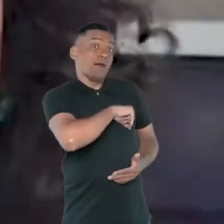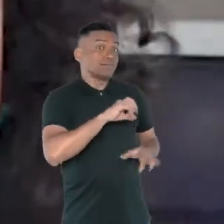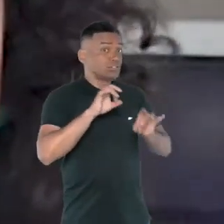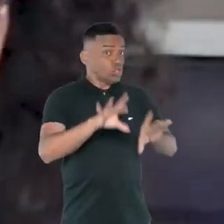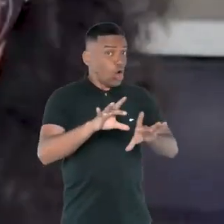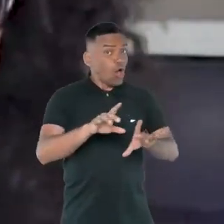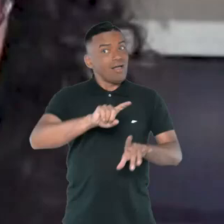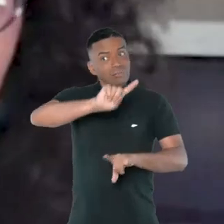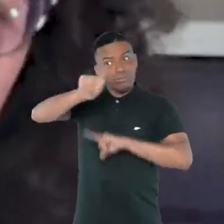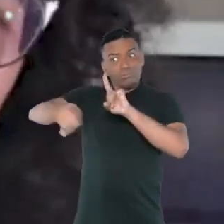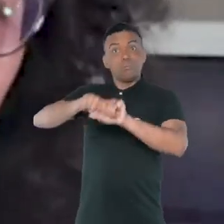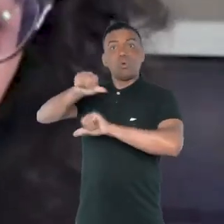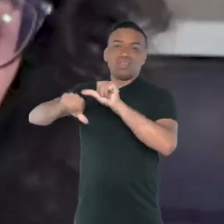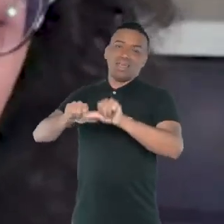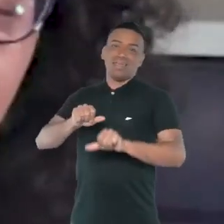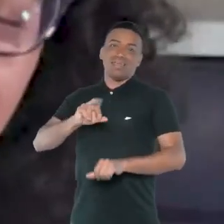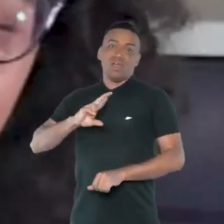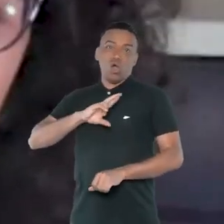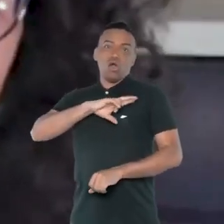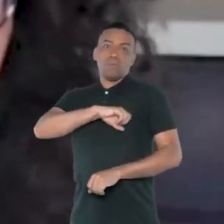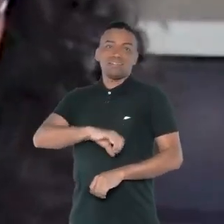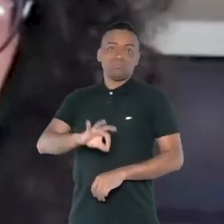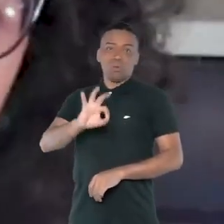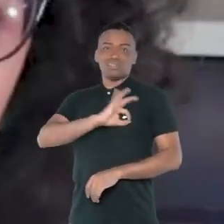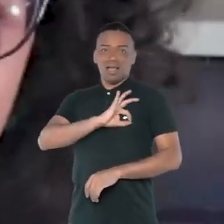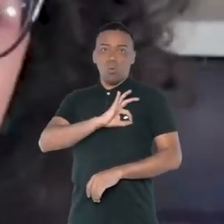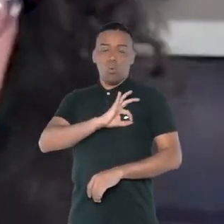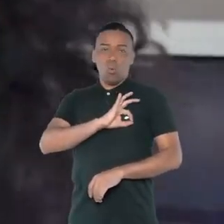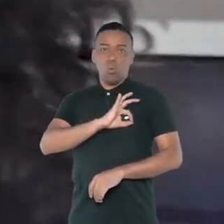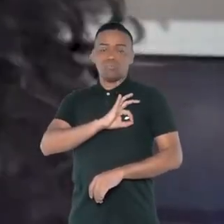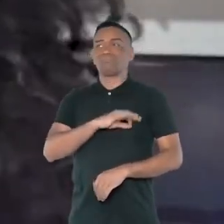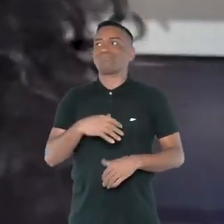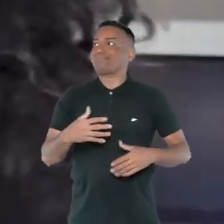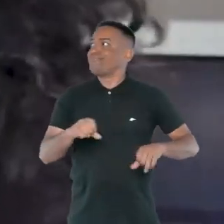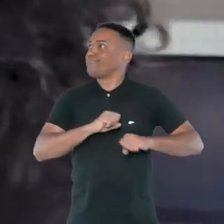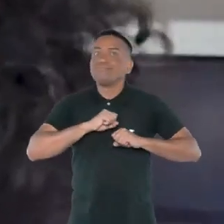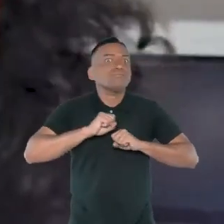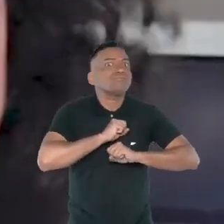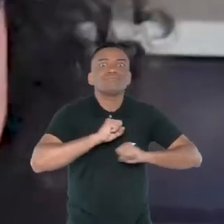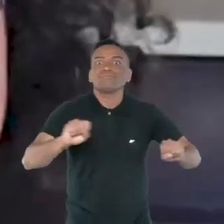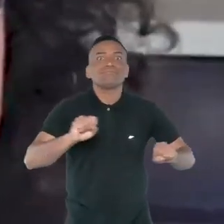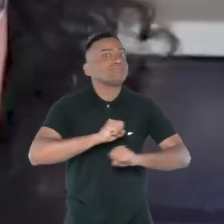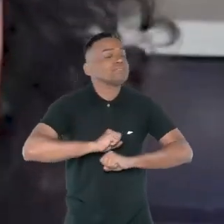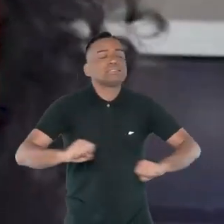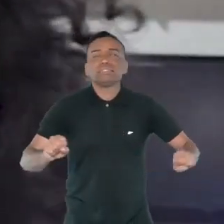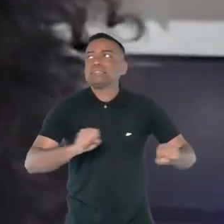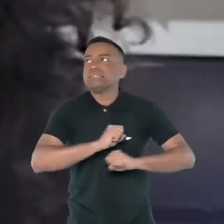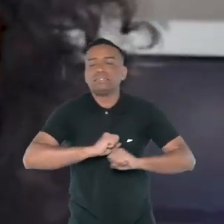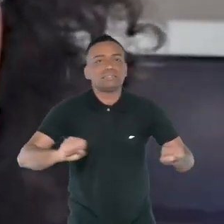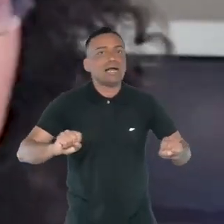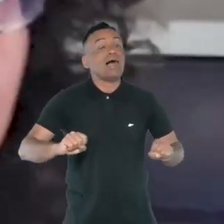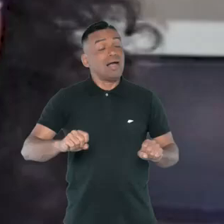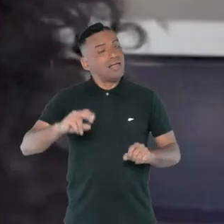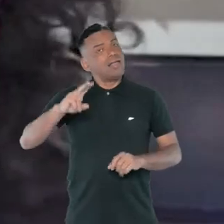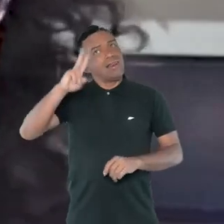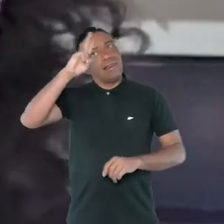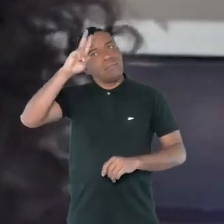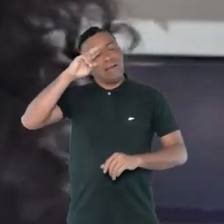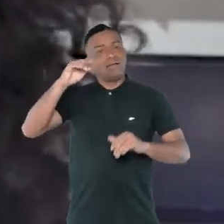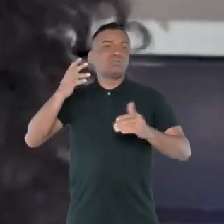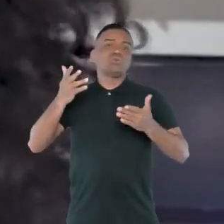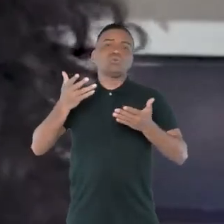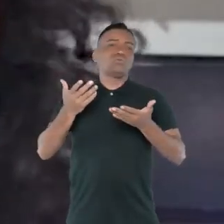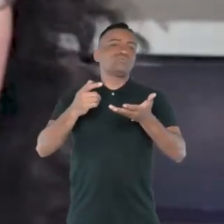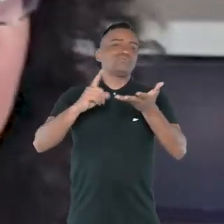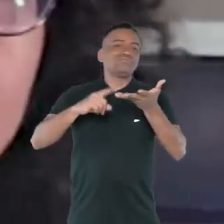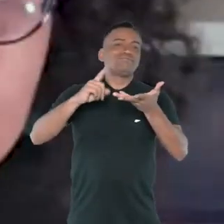de romance policial. Eu tô dizendo romance romântico, tá? Sim. Eu tô pensando nessa ideia. Mas aí eu caí nessa do romance policial e me apaixonei.